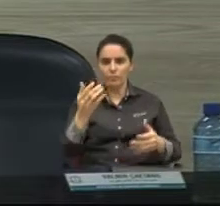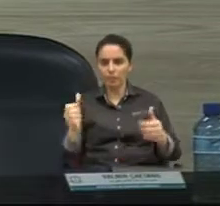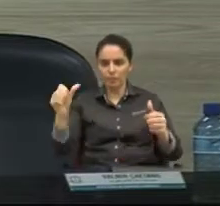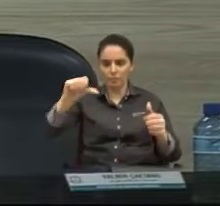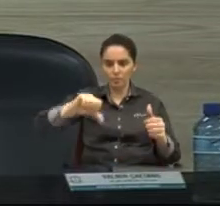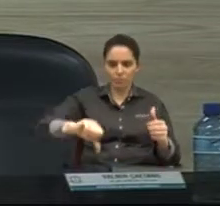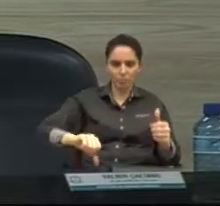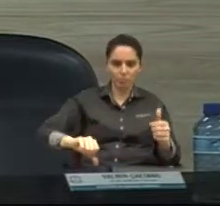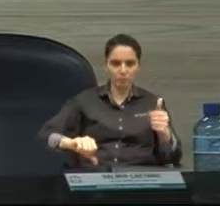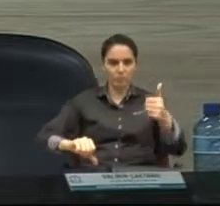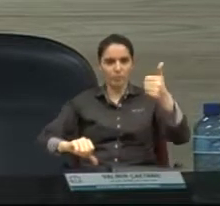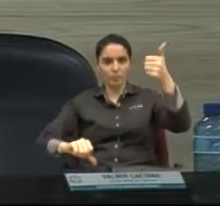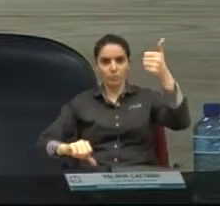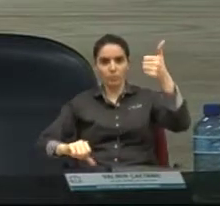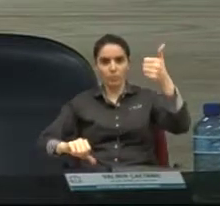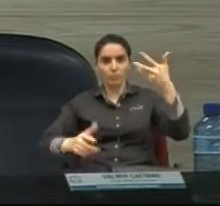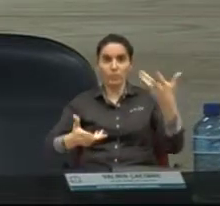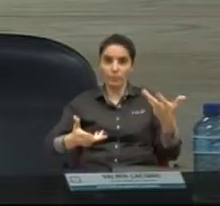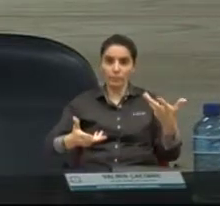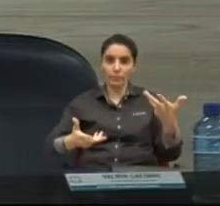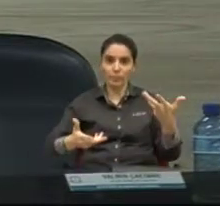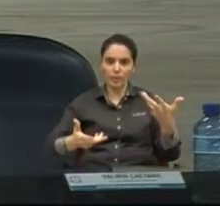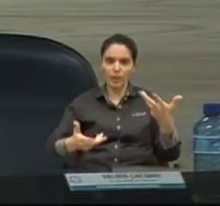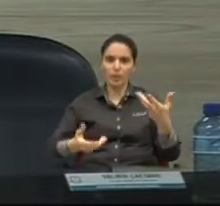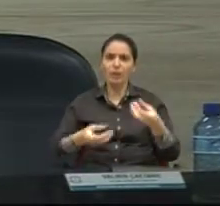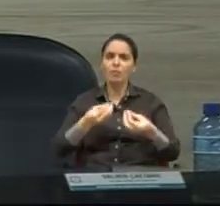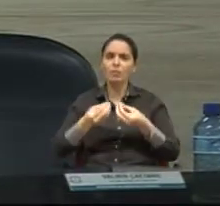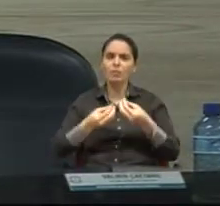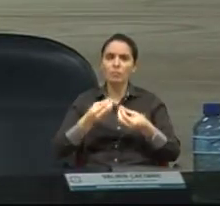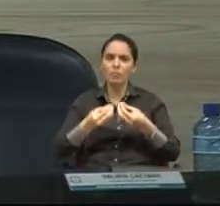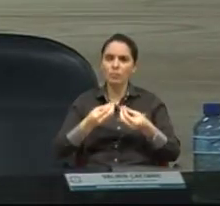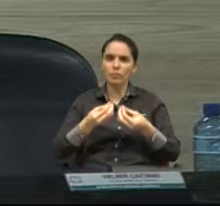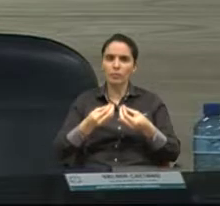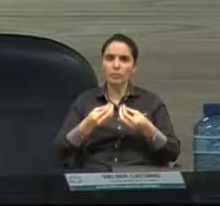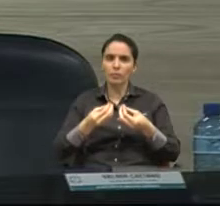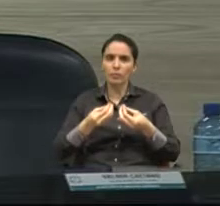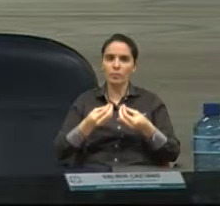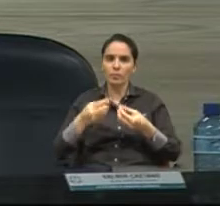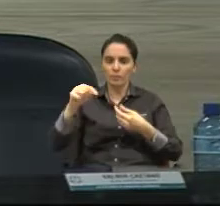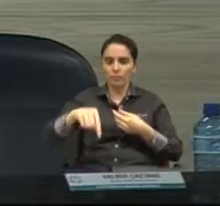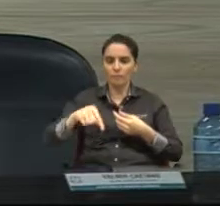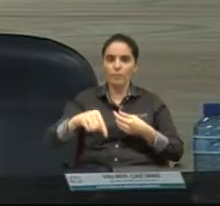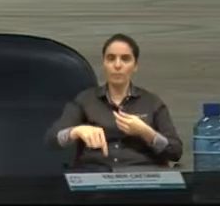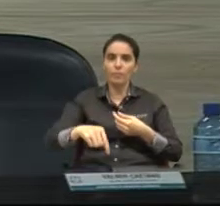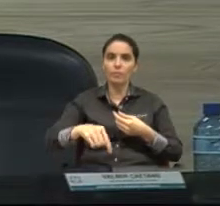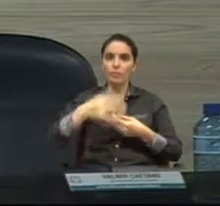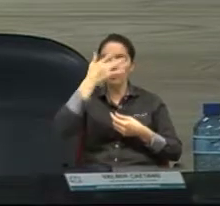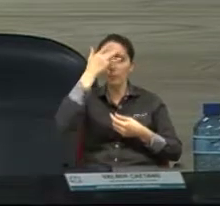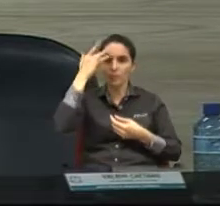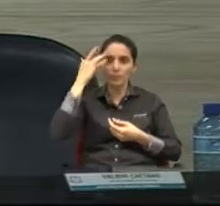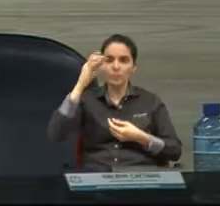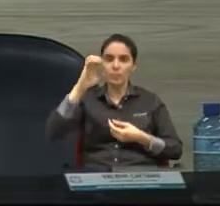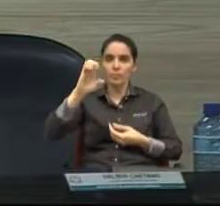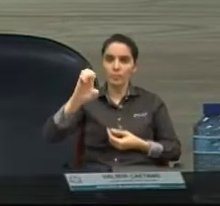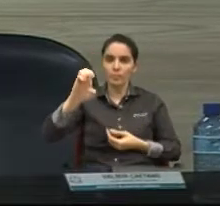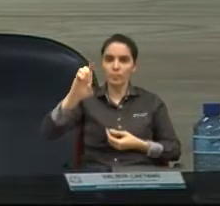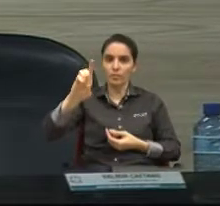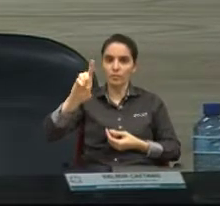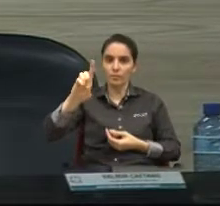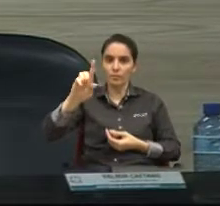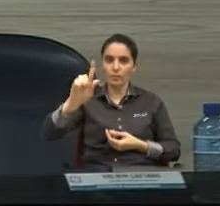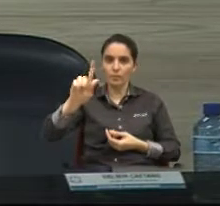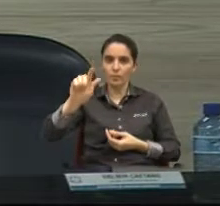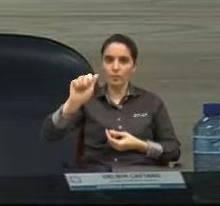como única forma de escolha a criminalidade. Nós vimos aqui o Edgarzinho do skate, que mostrou para nós que dificuldade existe para